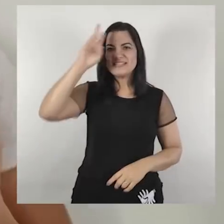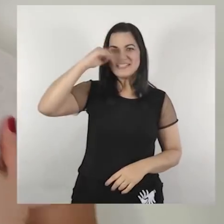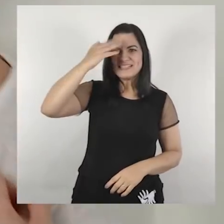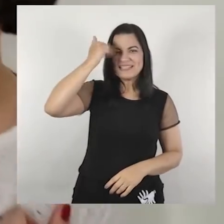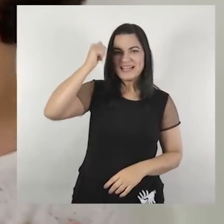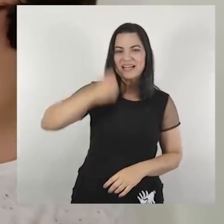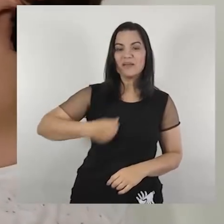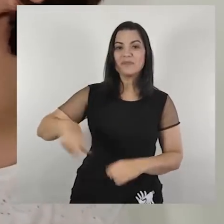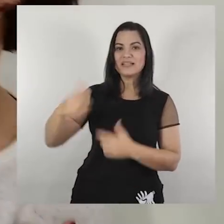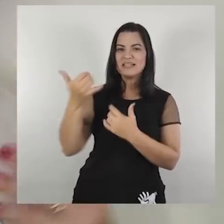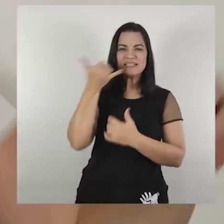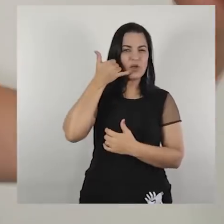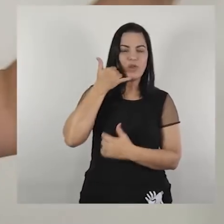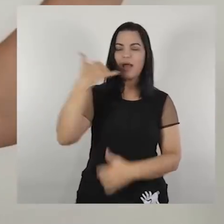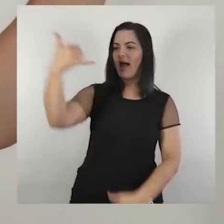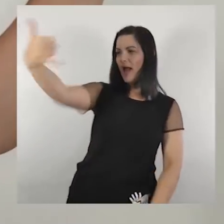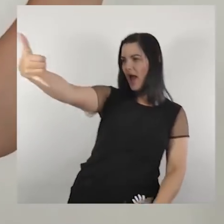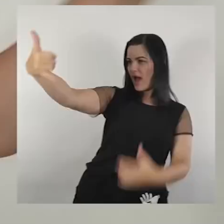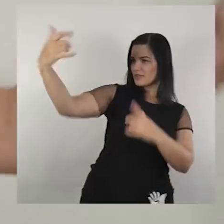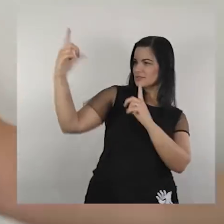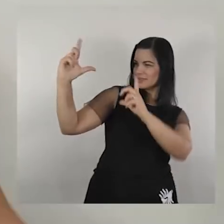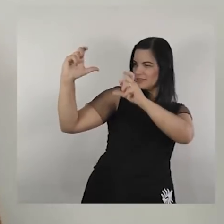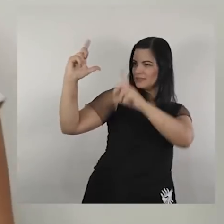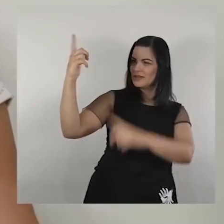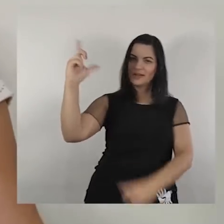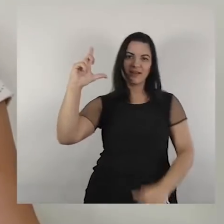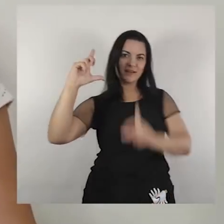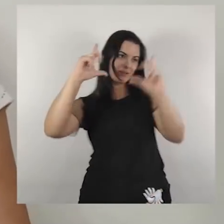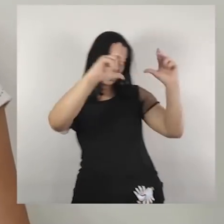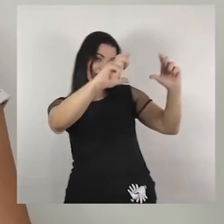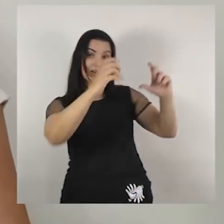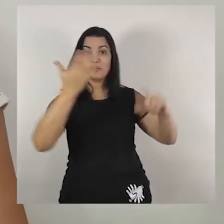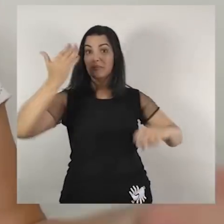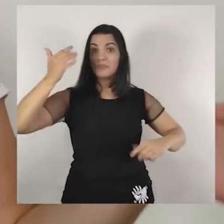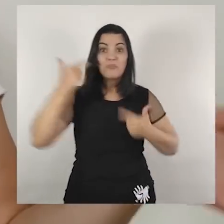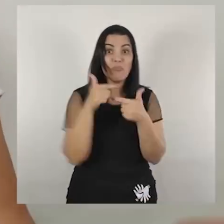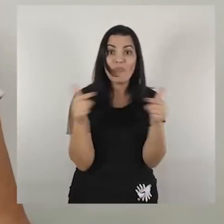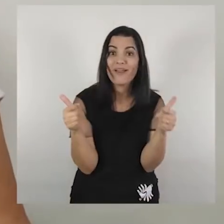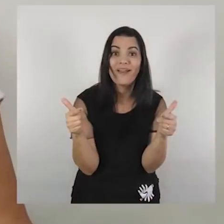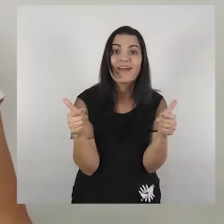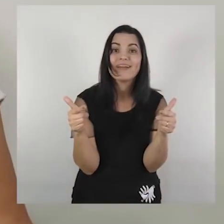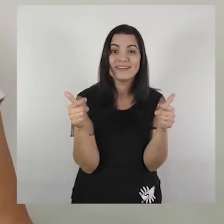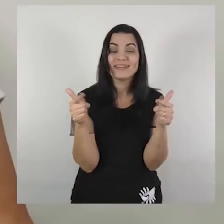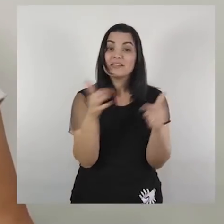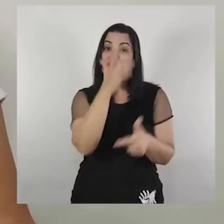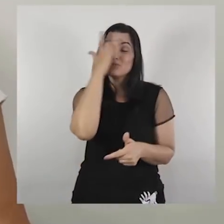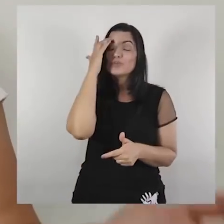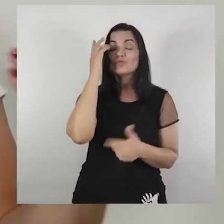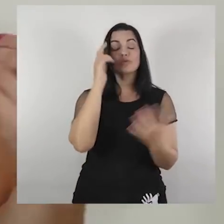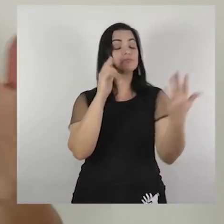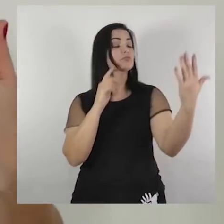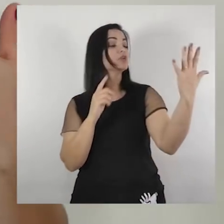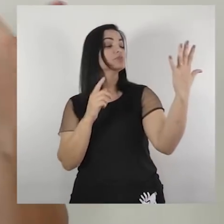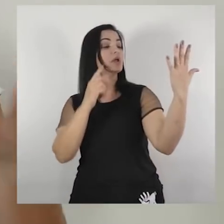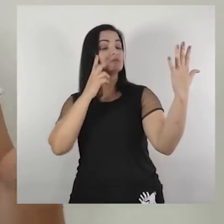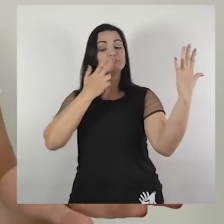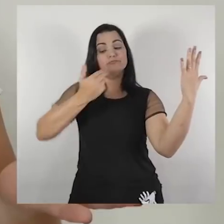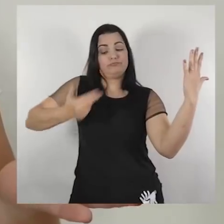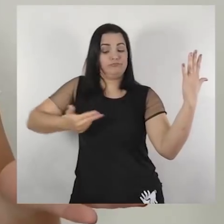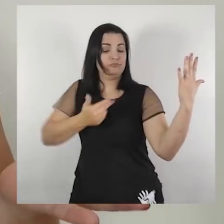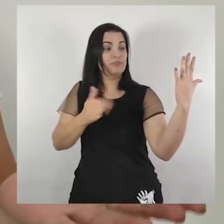dia todo mundo pega o celular, tira selfie assim, tira selfie assim. Antigamente não tinha câmera fotográfica e os artistas